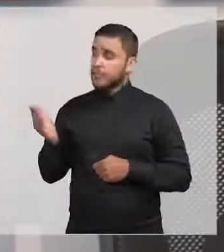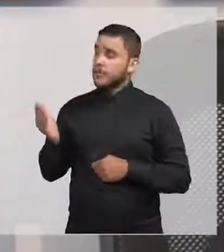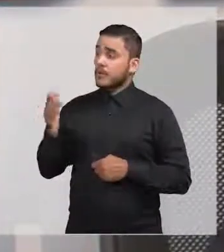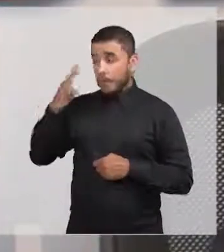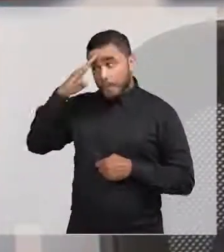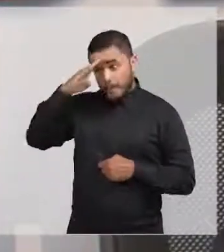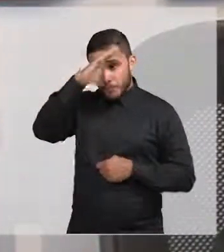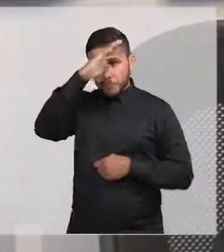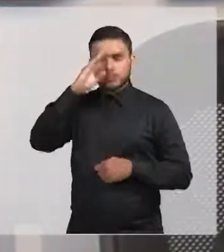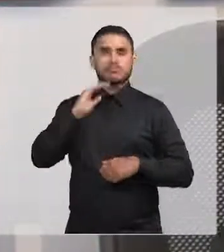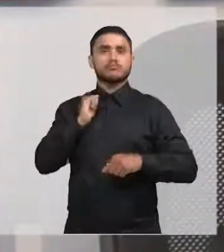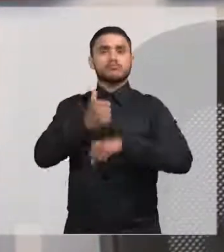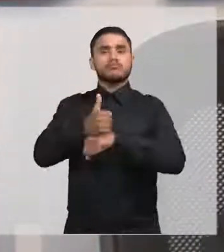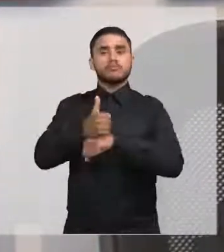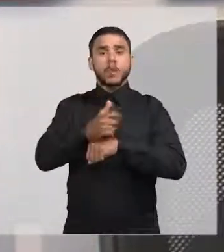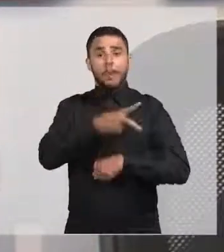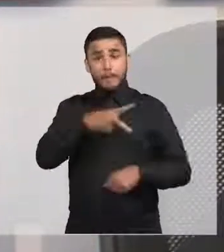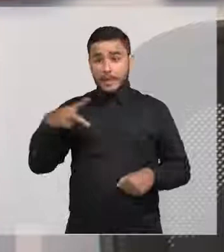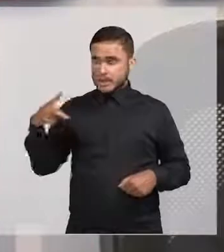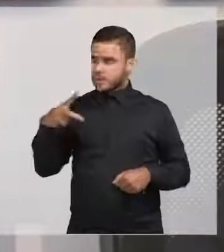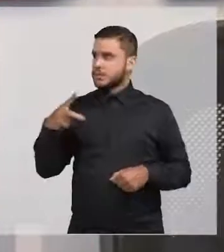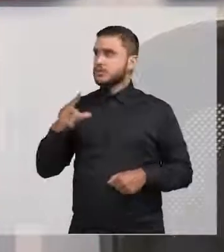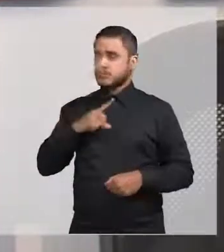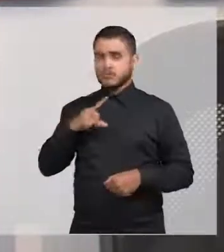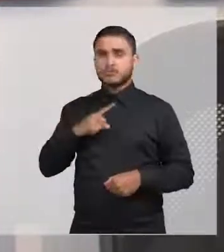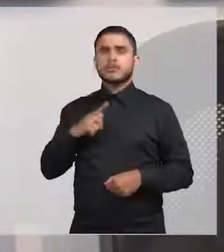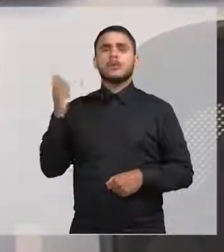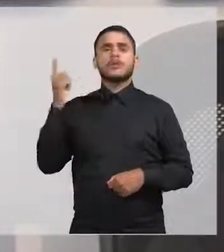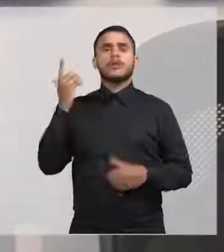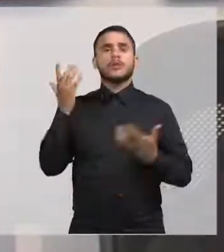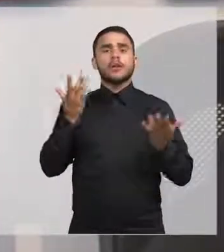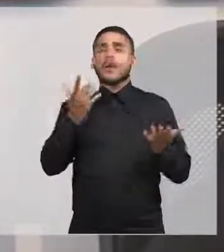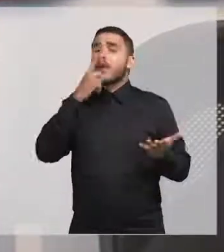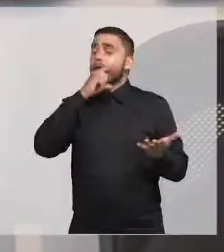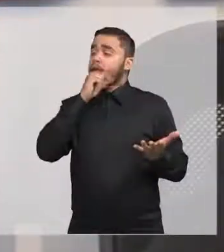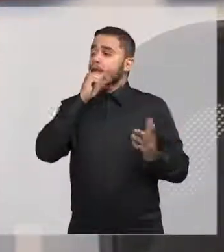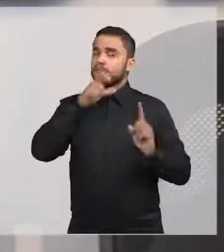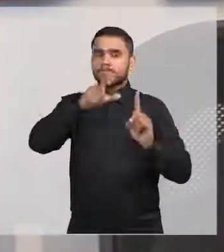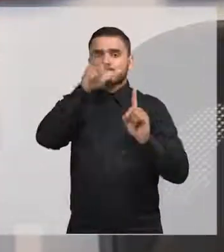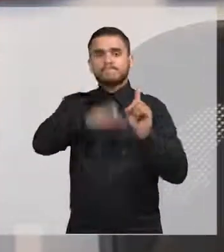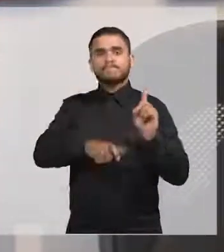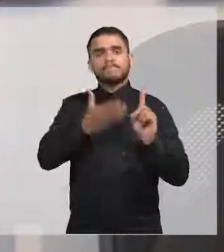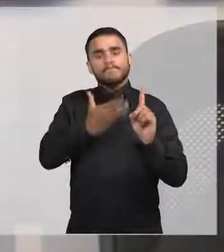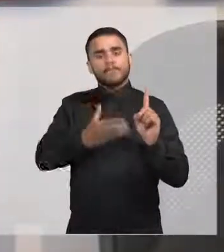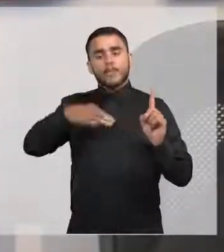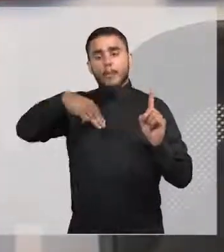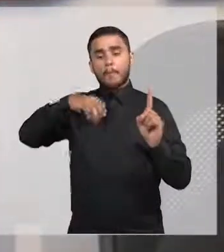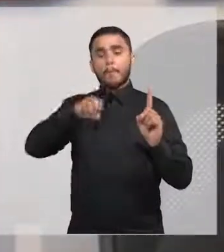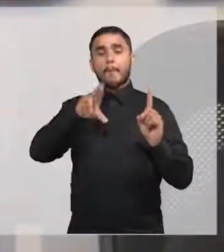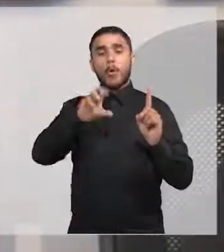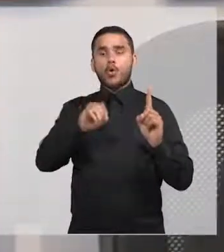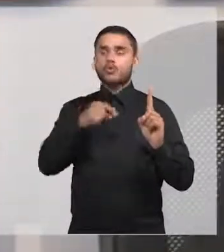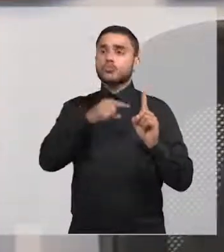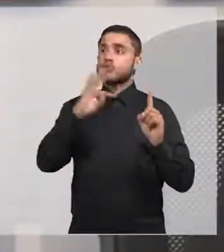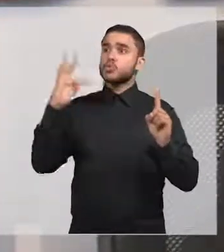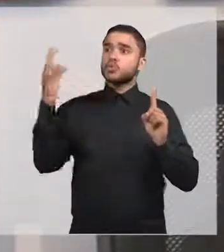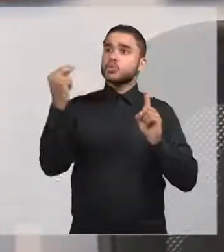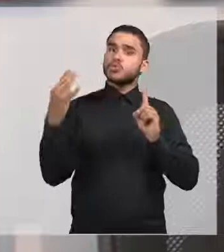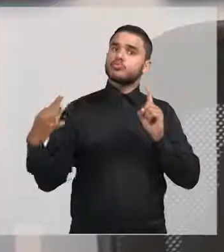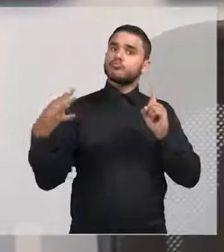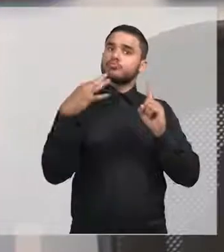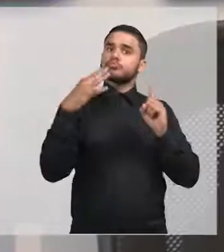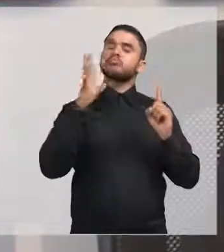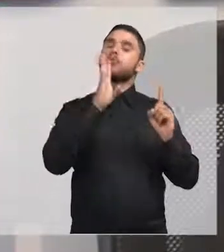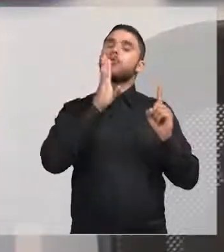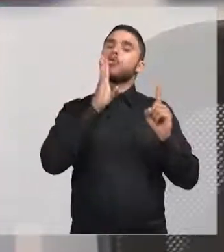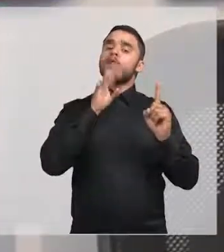que o general Heleno, junto com outros membros do staff das Forças Armadas, já tinham dito, se o Exército